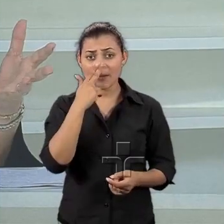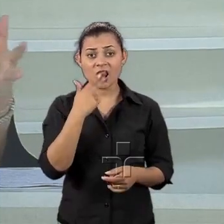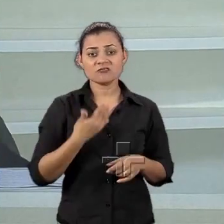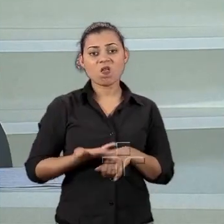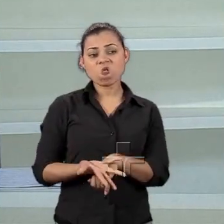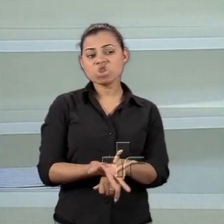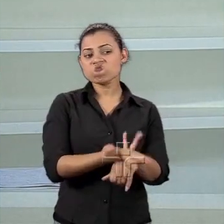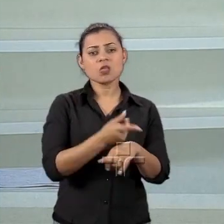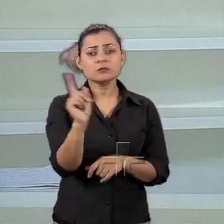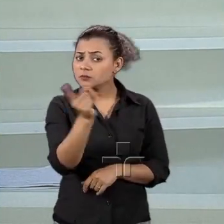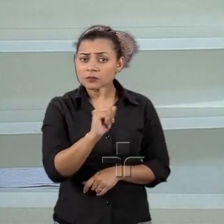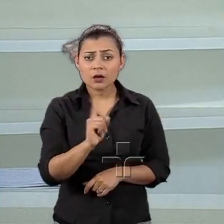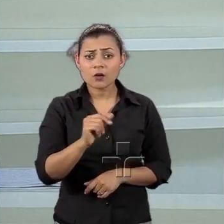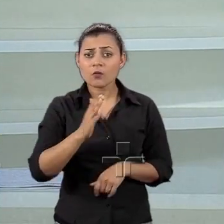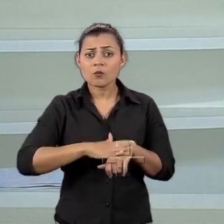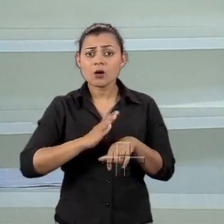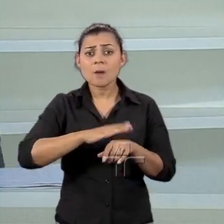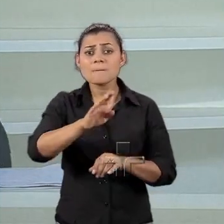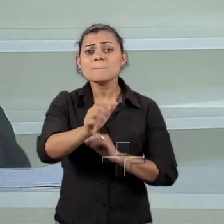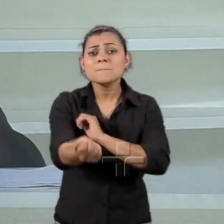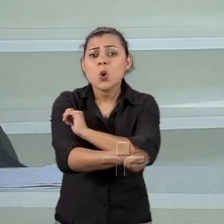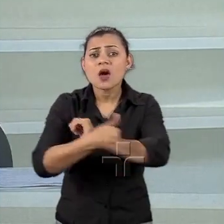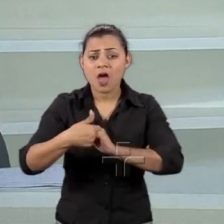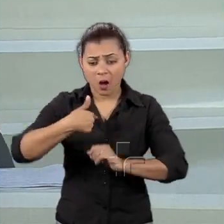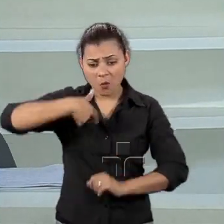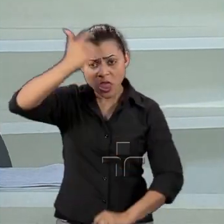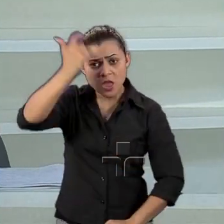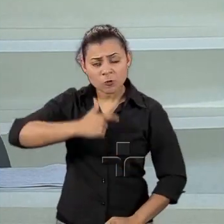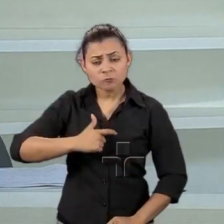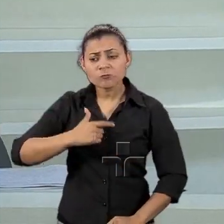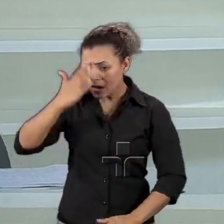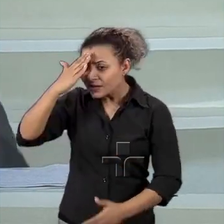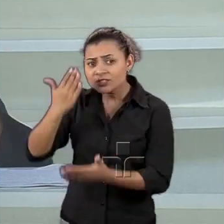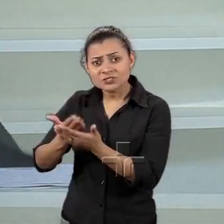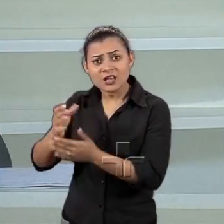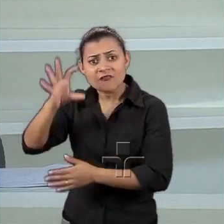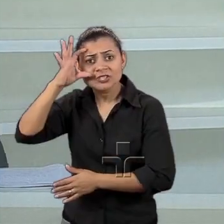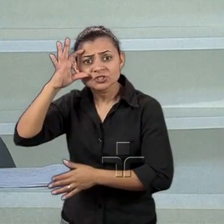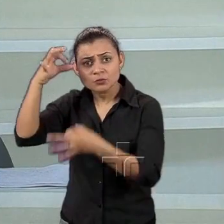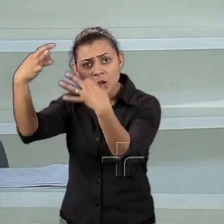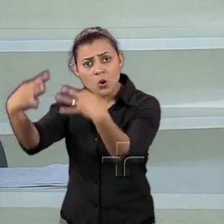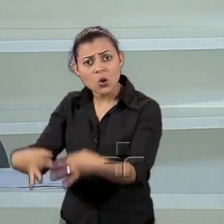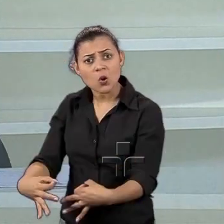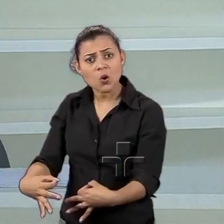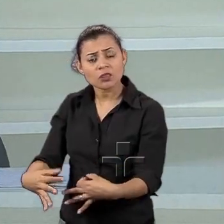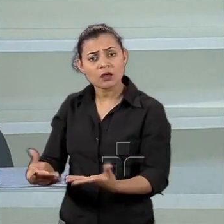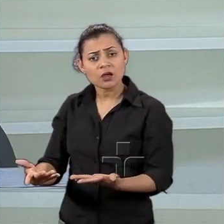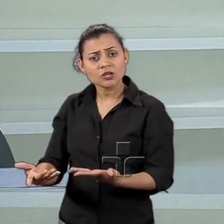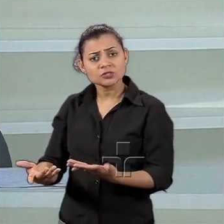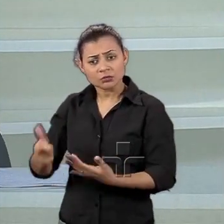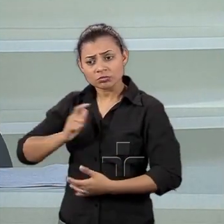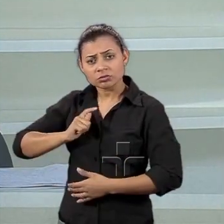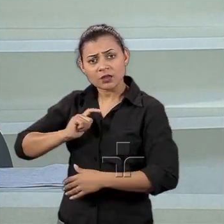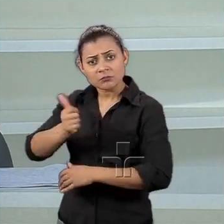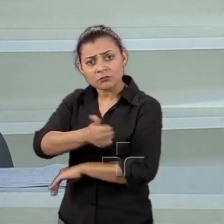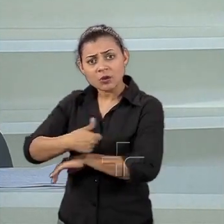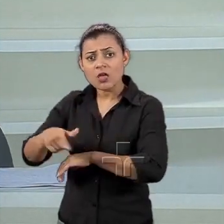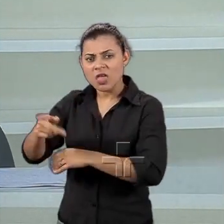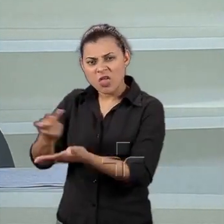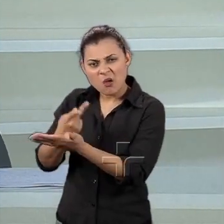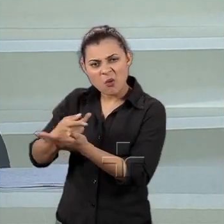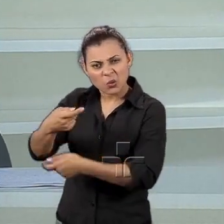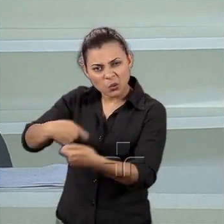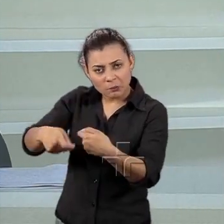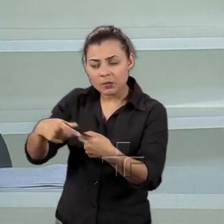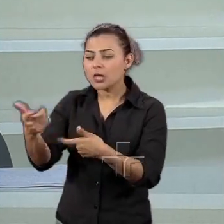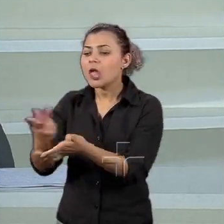convencimento. Era uma questão de princípio moral. Eu acreditava que aquela mulher era honesta, eu acredito na honestidade dela. Errou na economia,